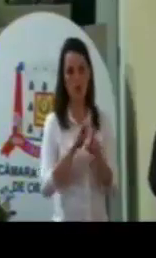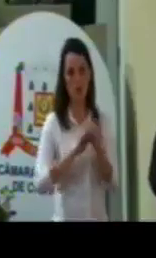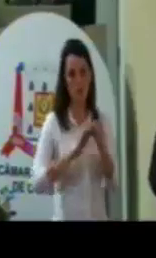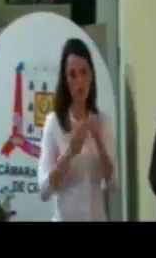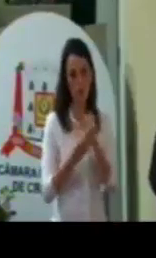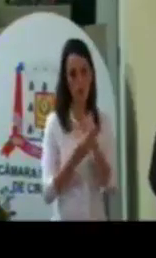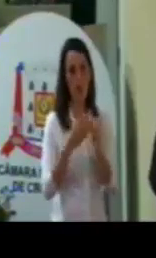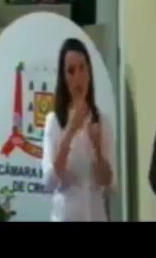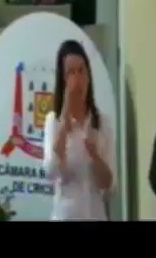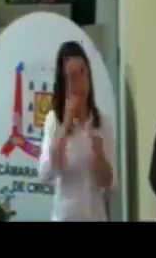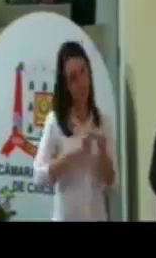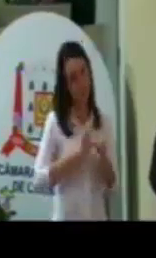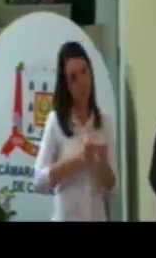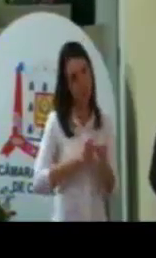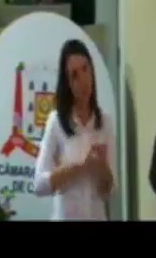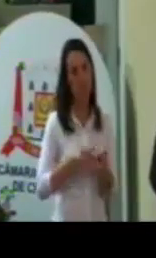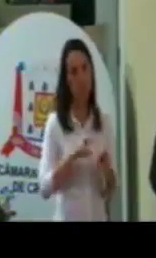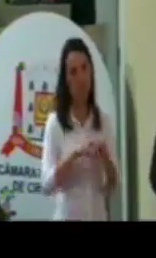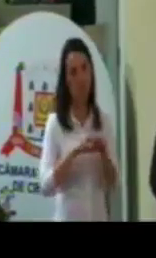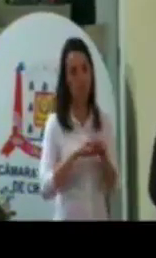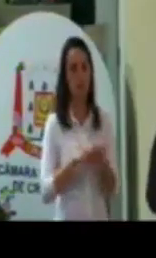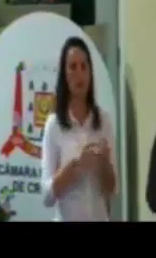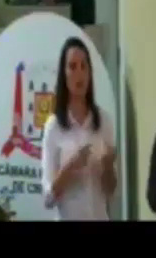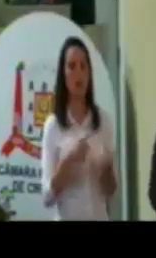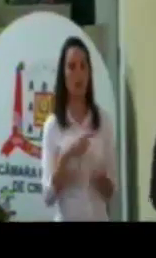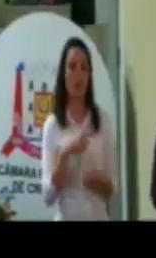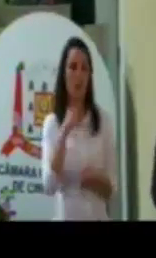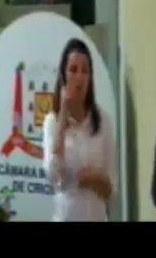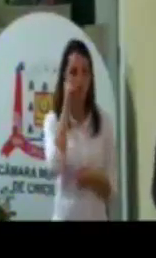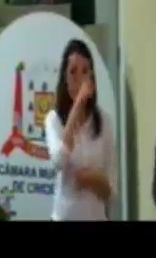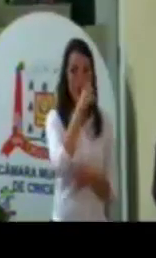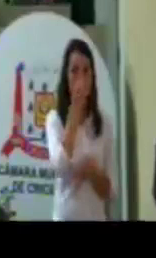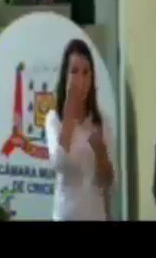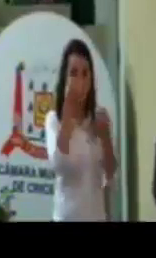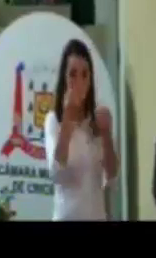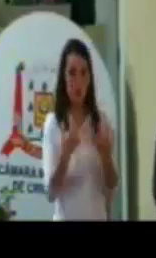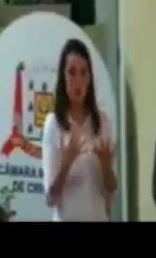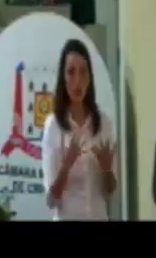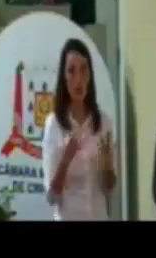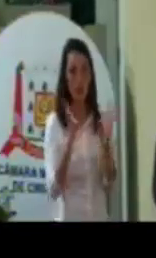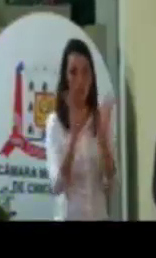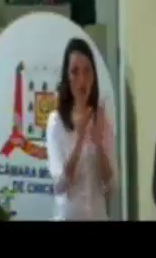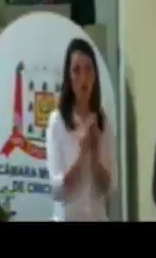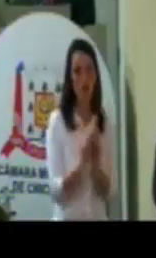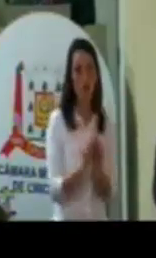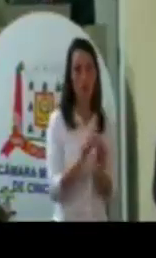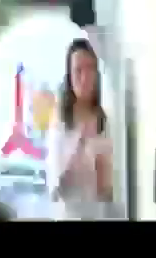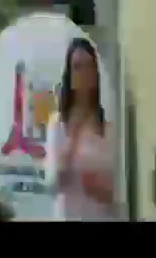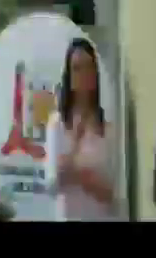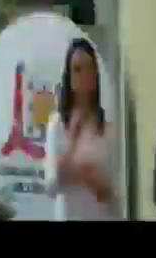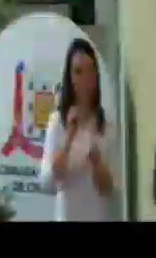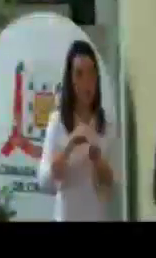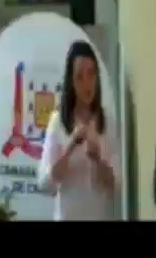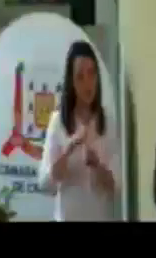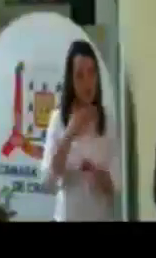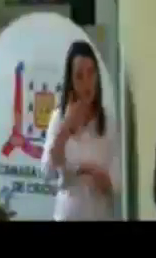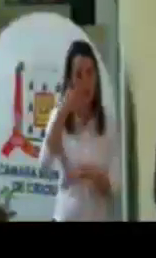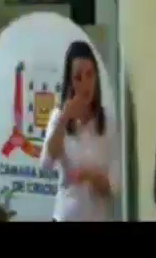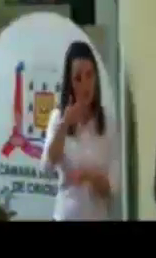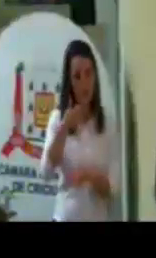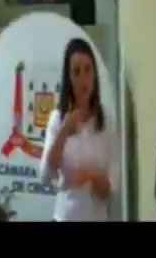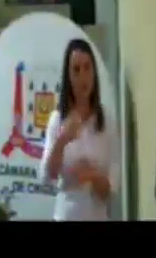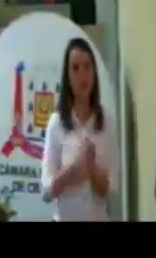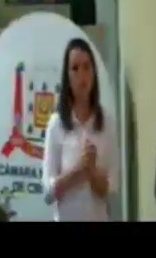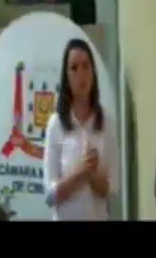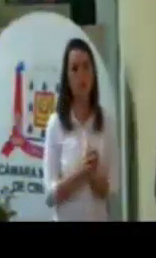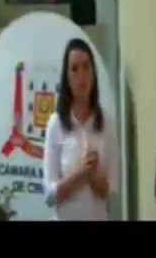esta comunidade. Portanto, não é difícil afirmar genericamente que quanto mais educação, melhor.